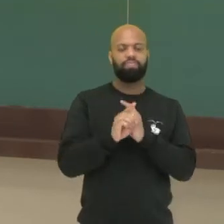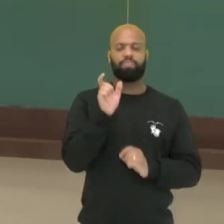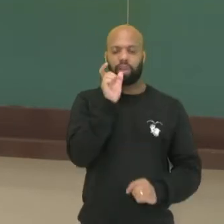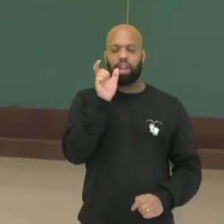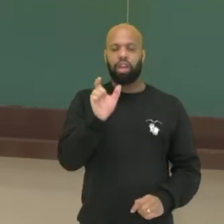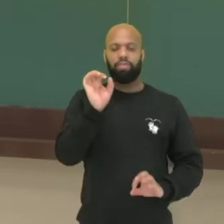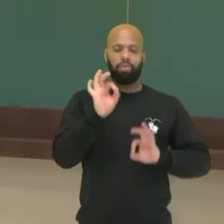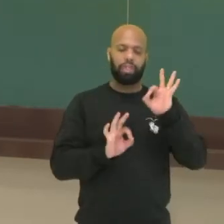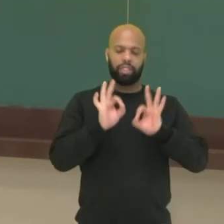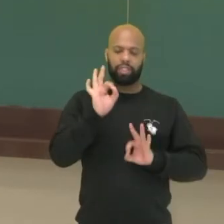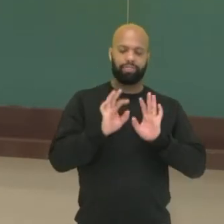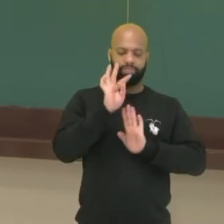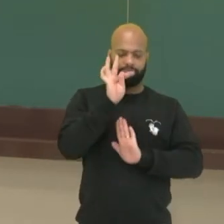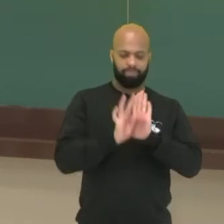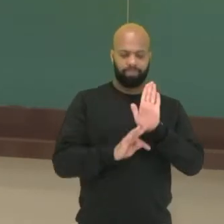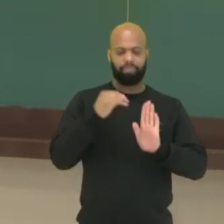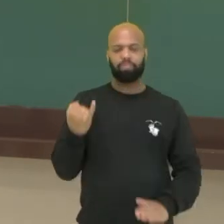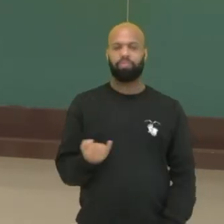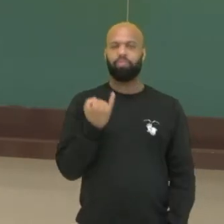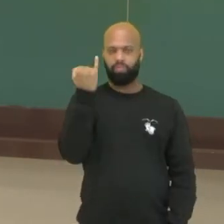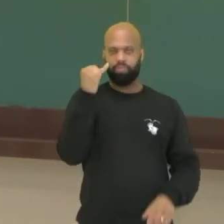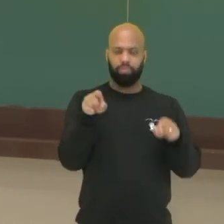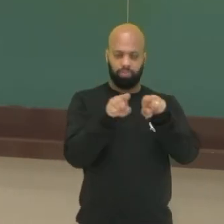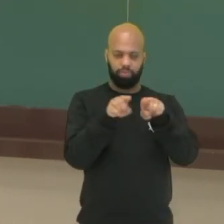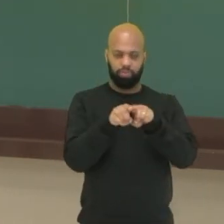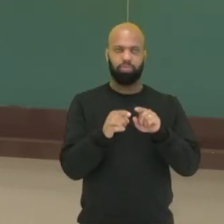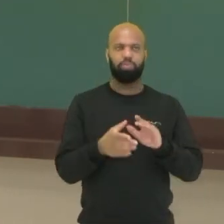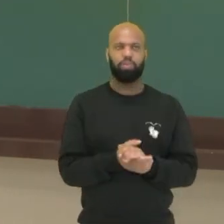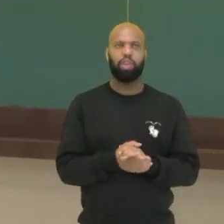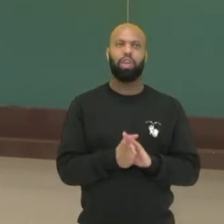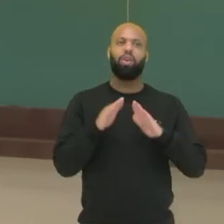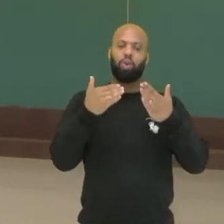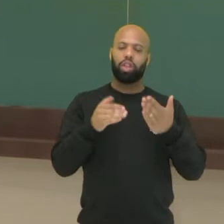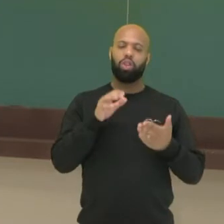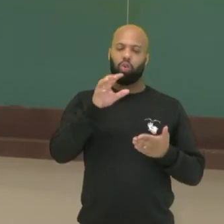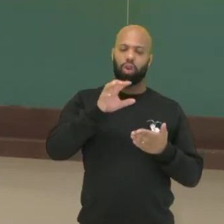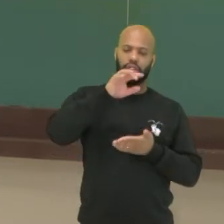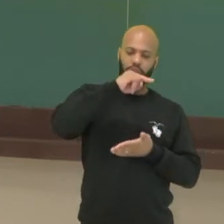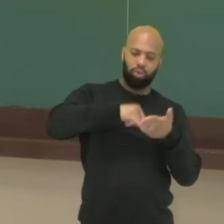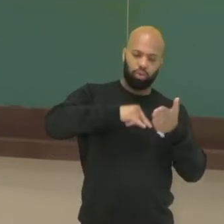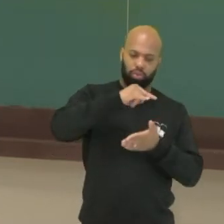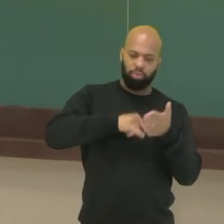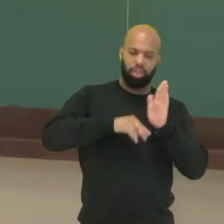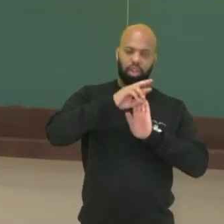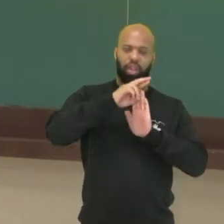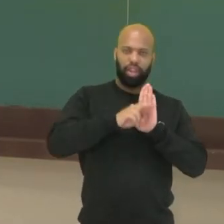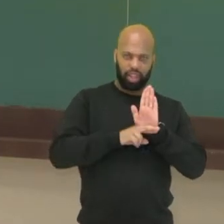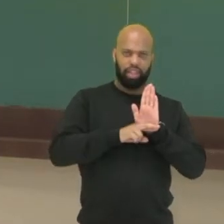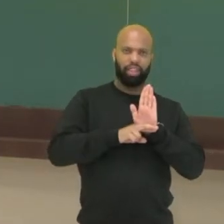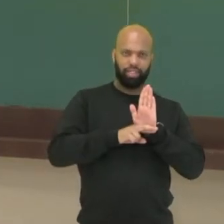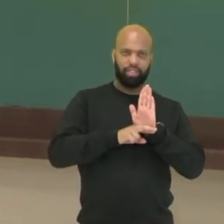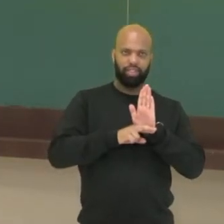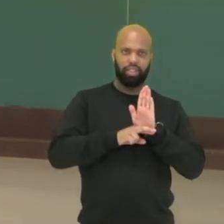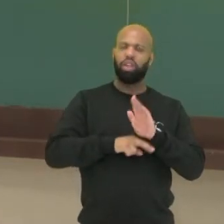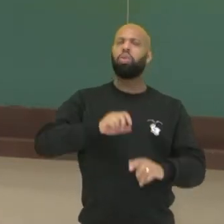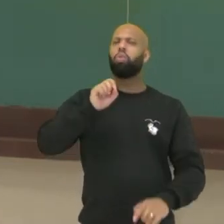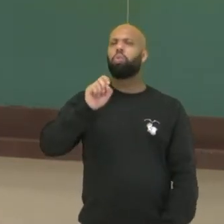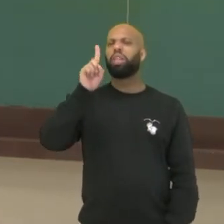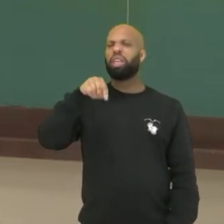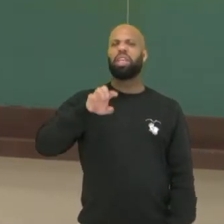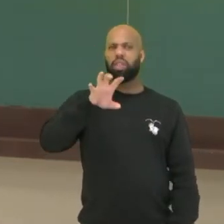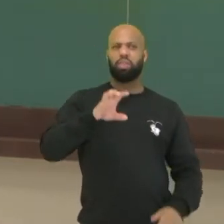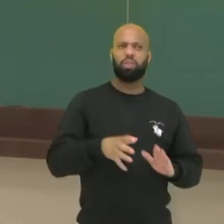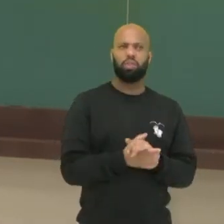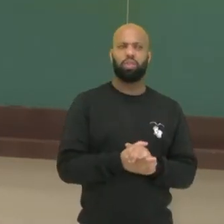é muito importante. Continuando aqui, ó, o documento normativo. Documento normativo? Do que nós estamos